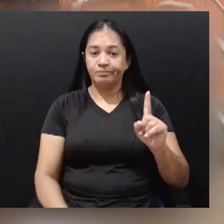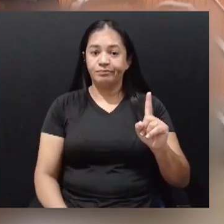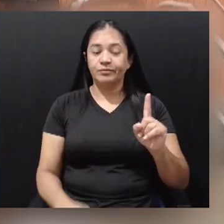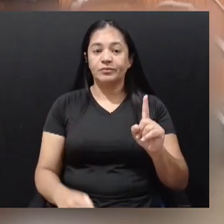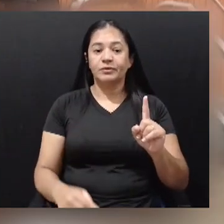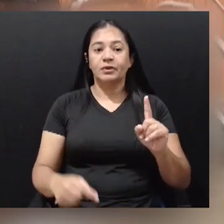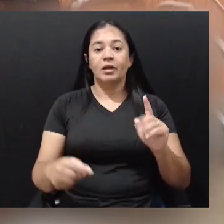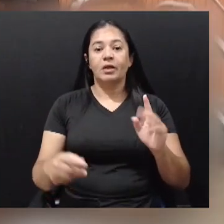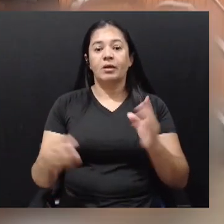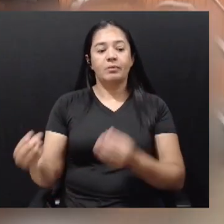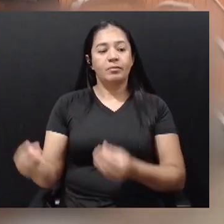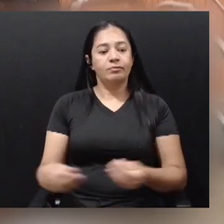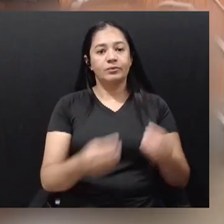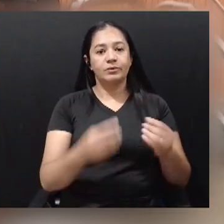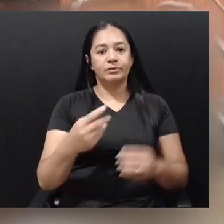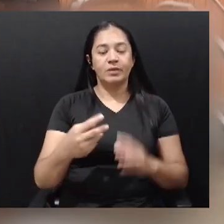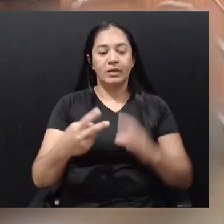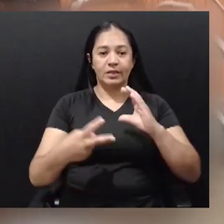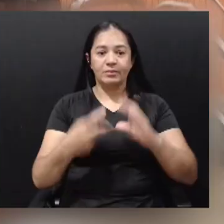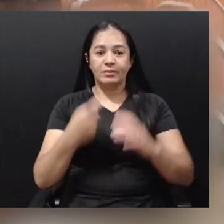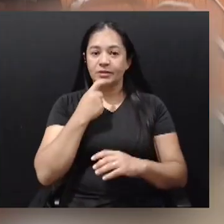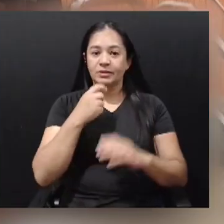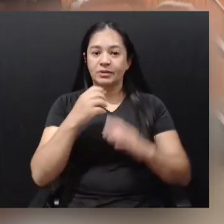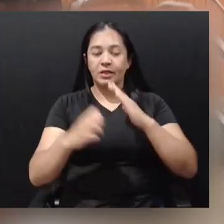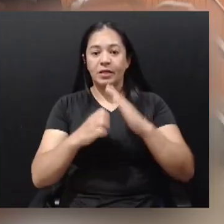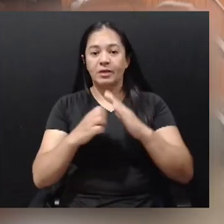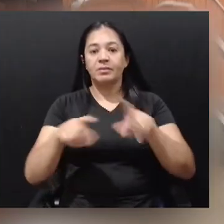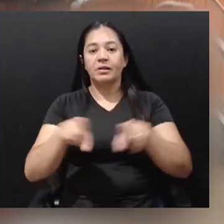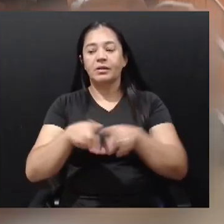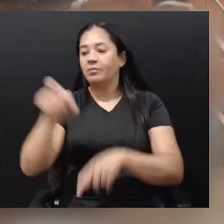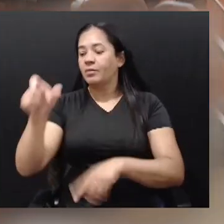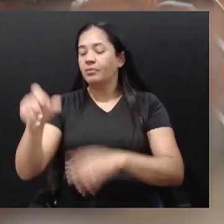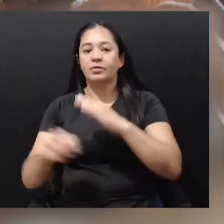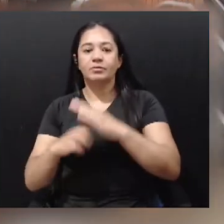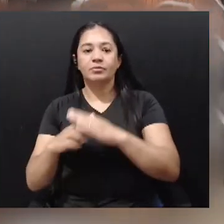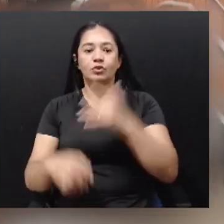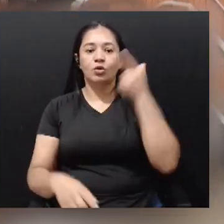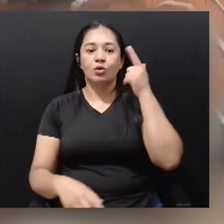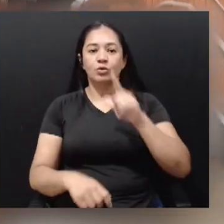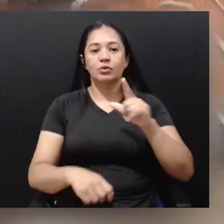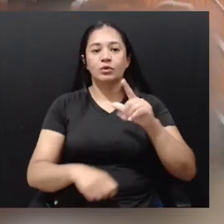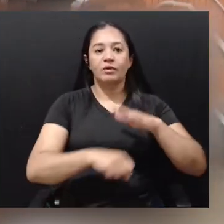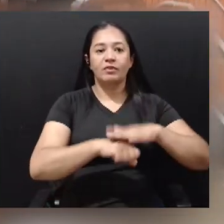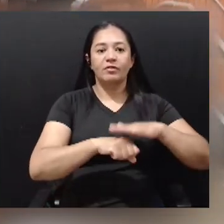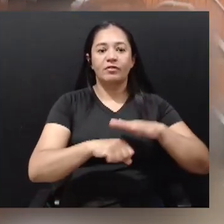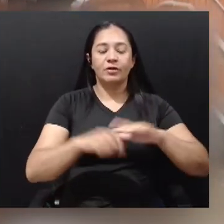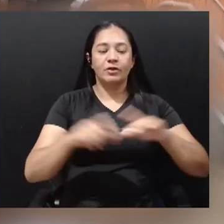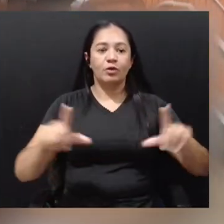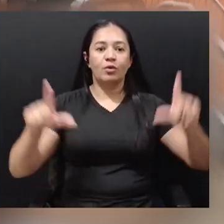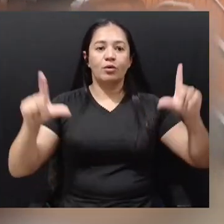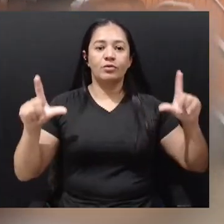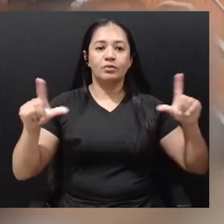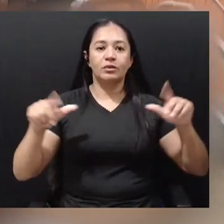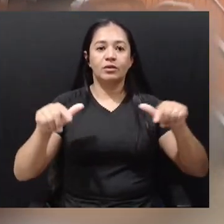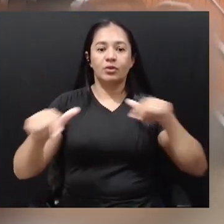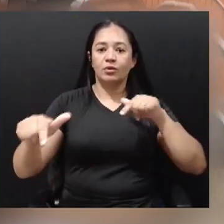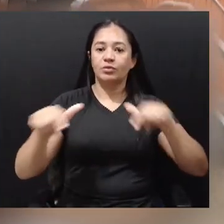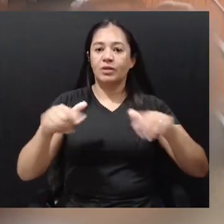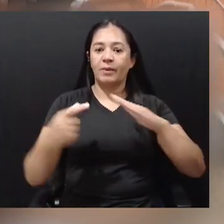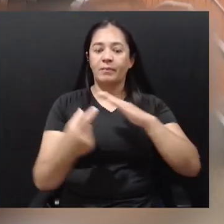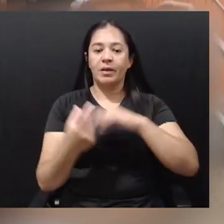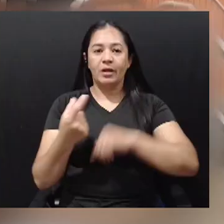de Campinas a empresas e empresários que tenham exercido com destaque atividade econômica organizada